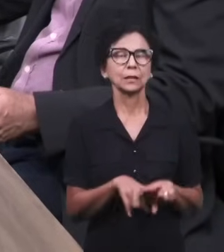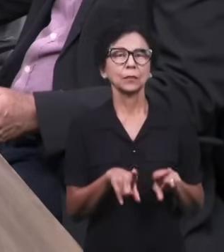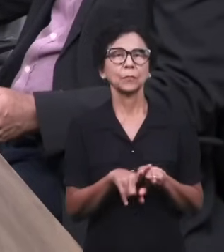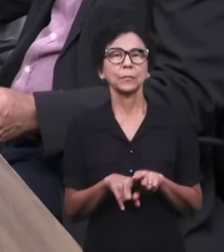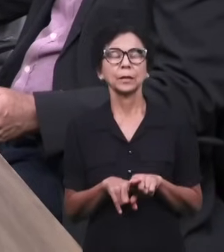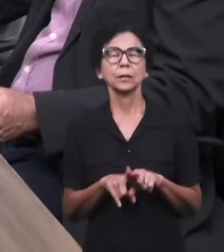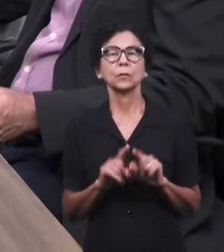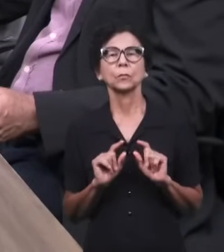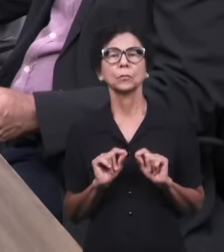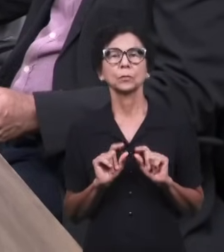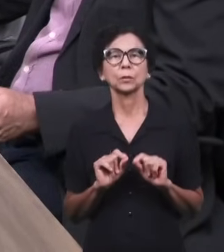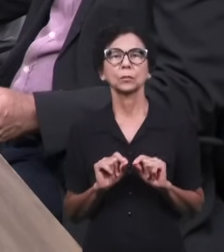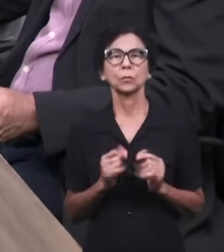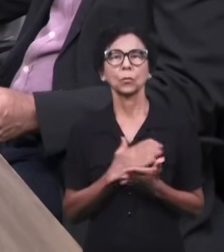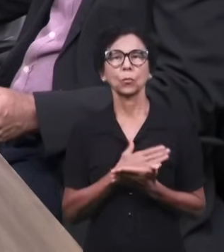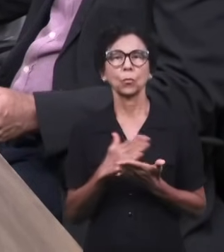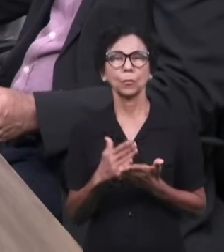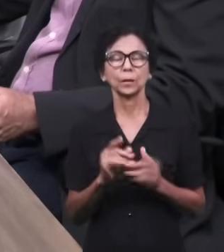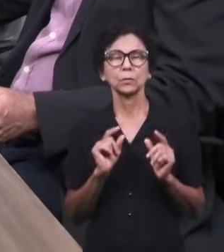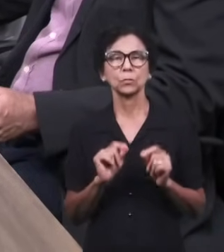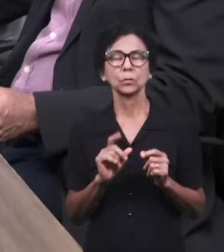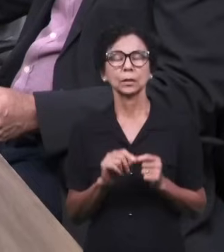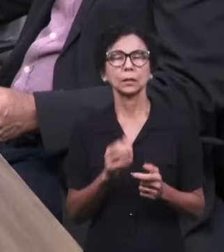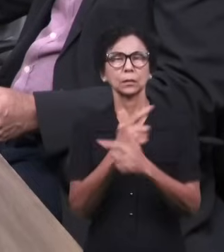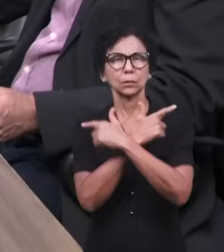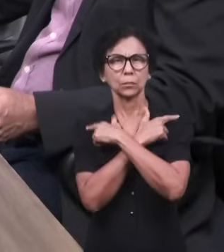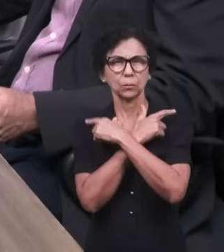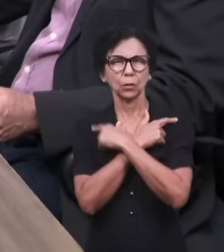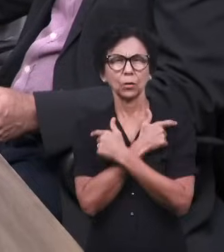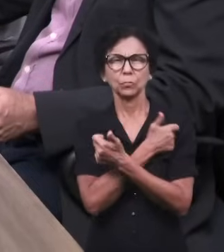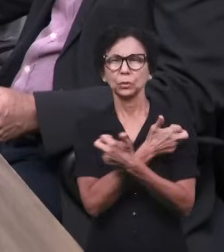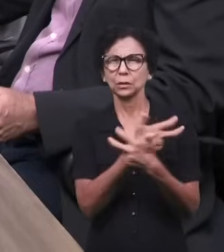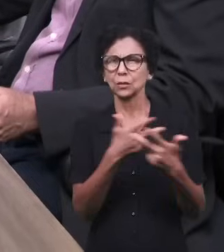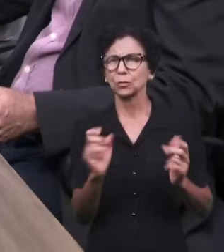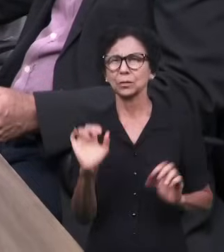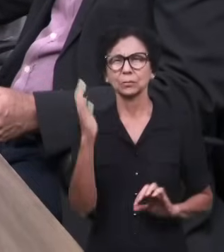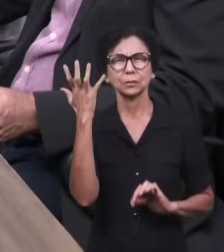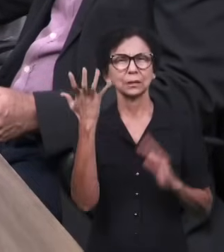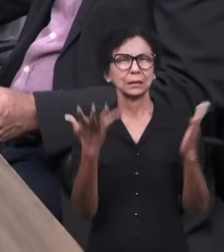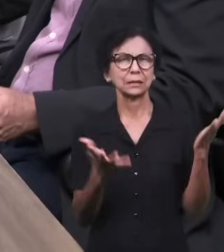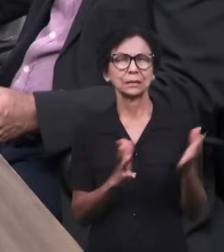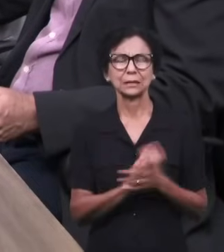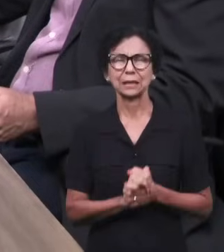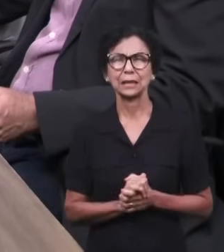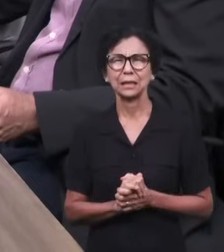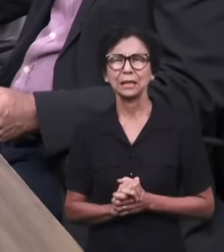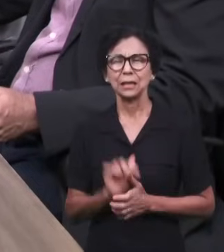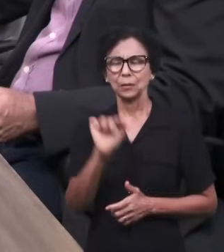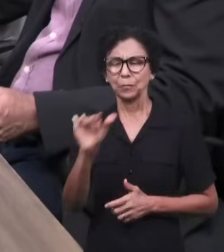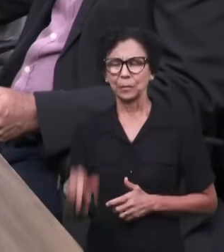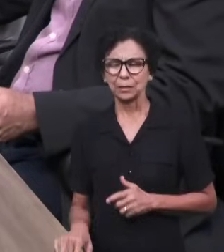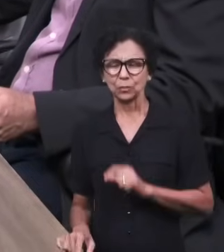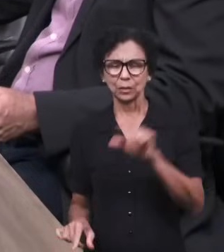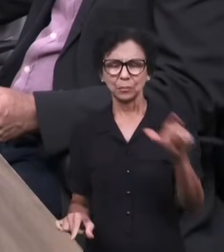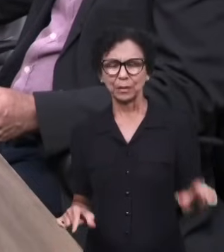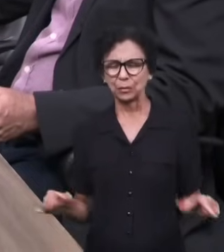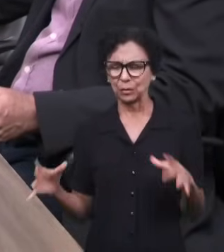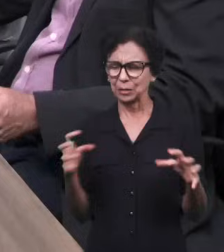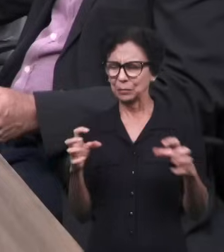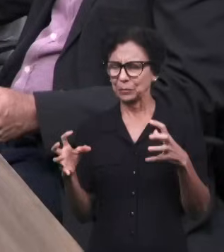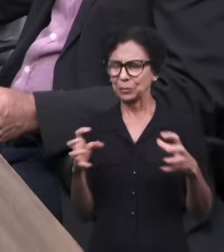olhamos a vida de Ló, muitas adversidades, né? A briga entre os pastores, ele foi levado cativo,